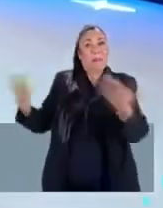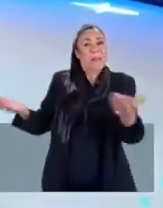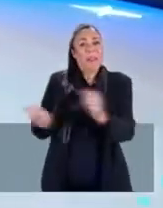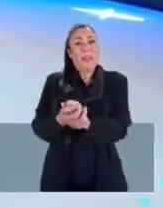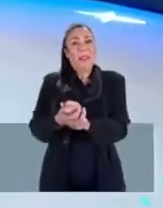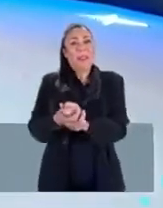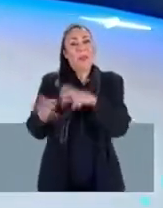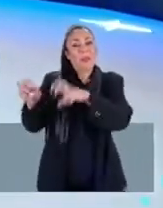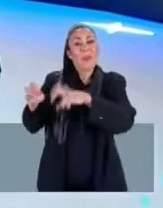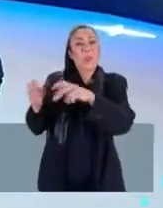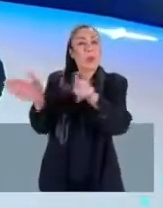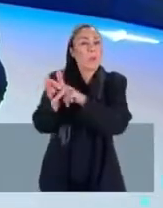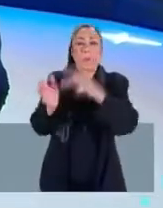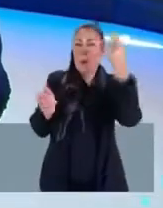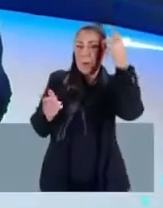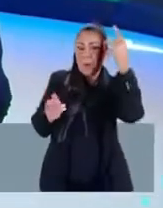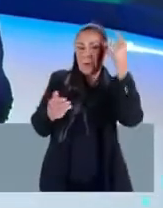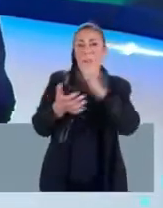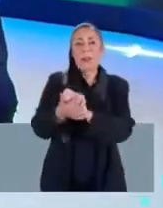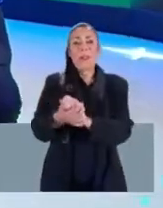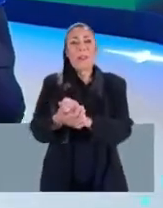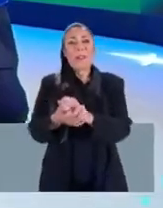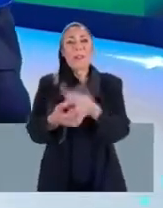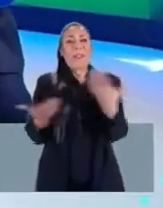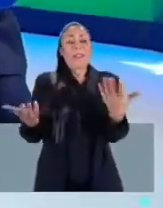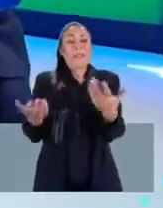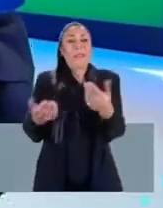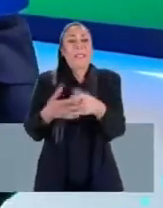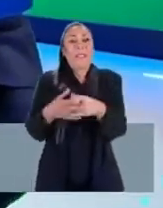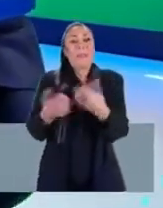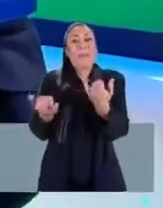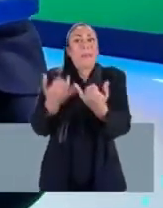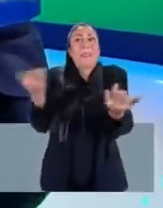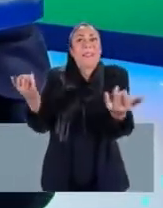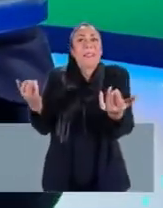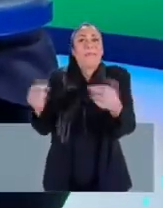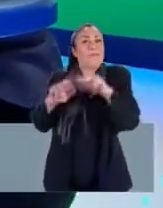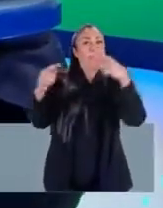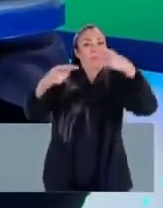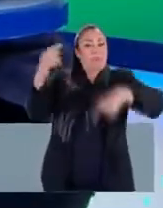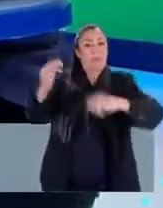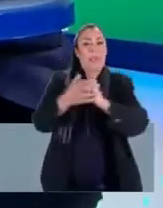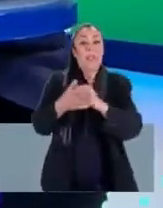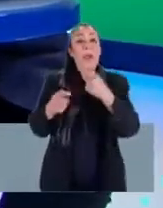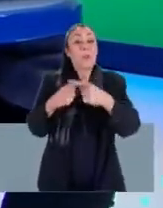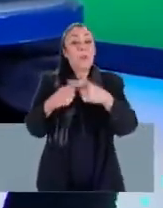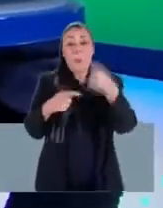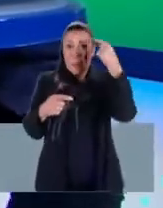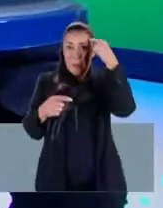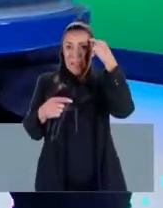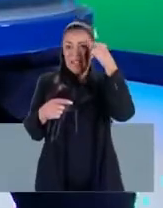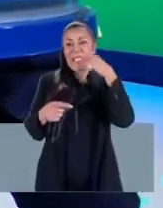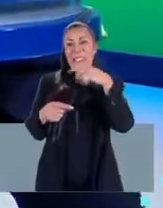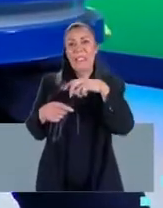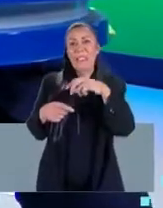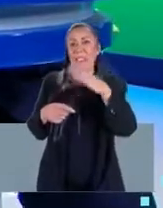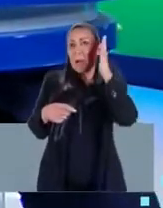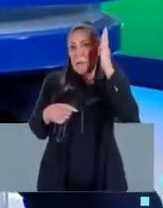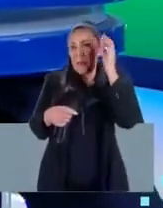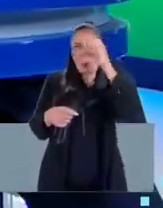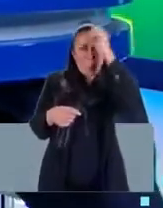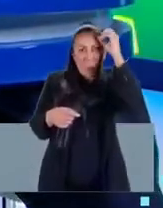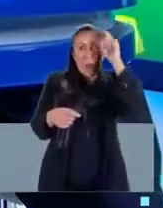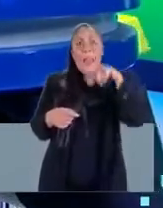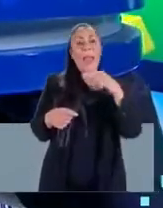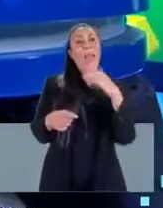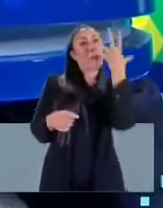do interior de São Paulo, aquele capial de registro, bem duro, assim, bem ignorante. Porque tem gente que acha que ser ignorante é bonito e não é. O que é